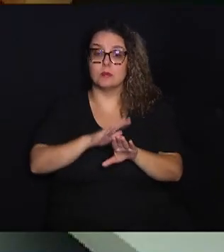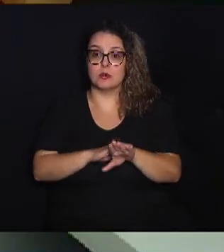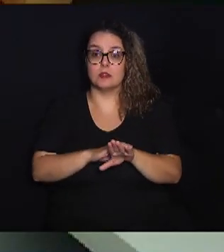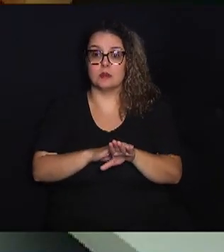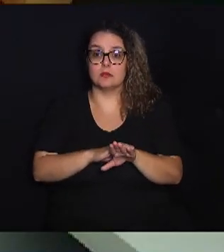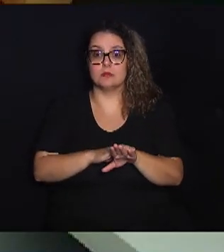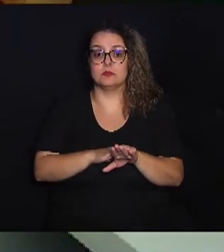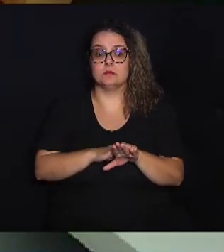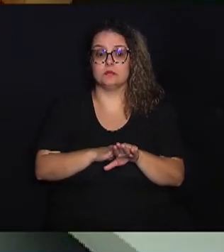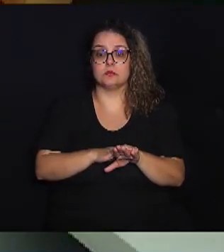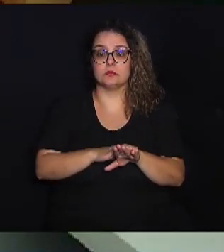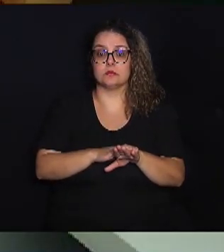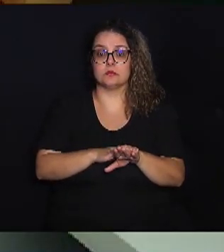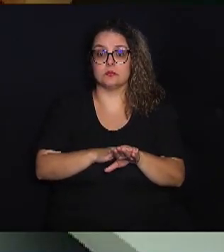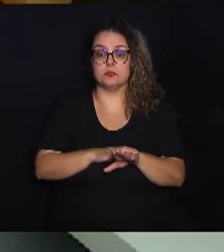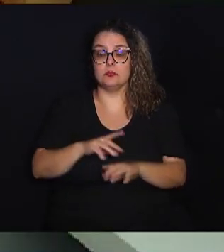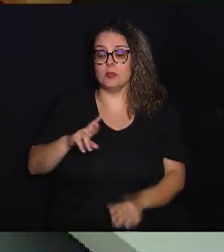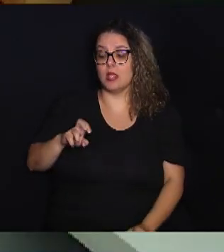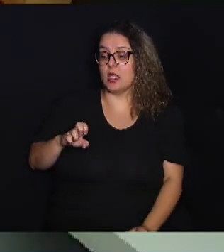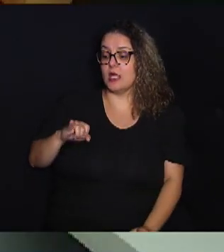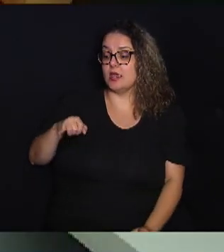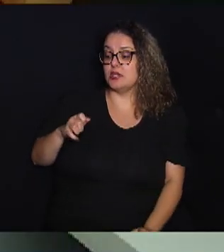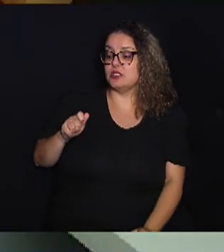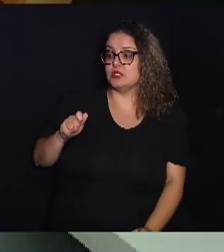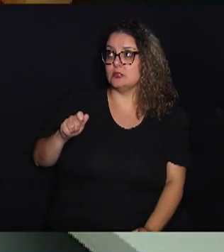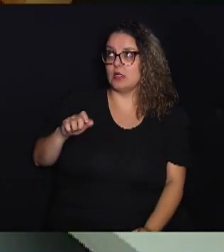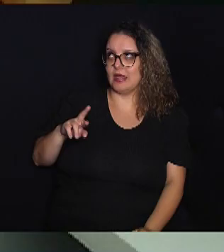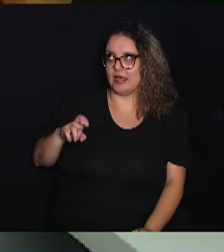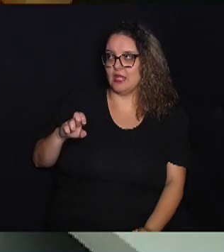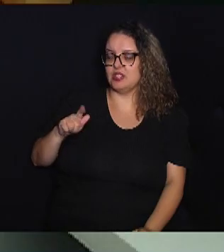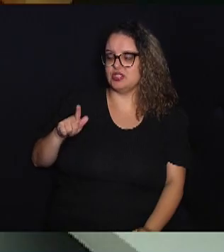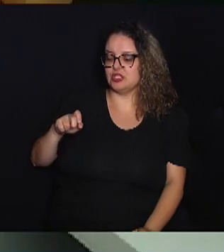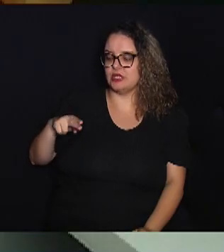de regeneração do organismo, tanto de você